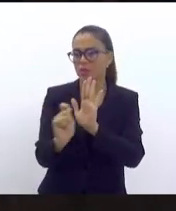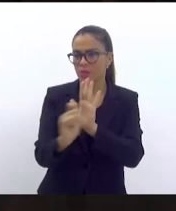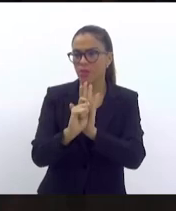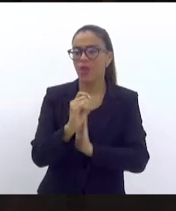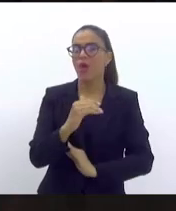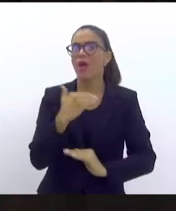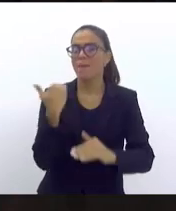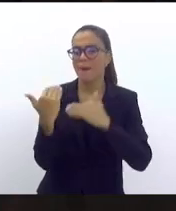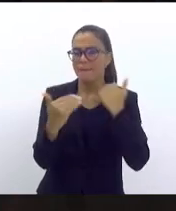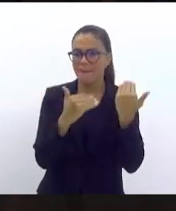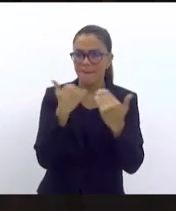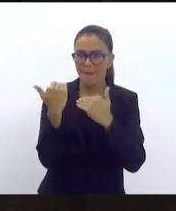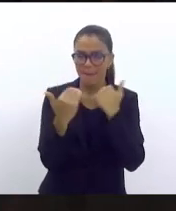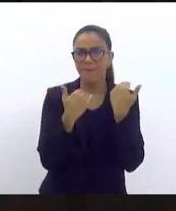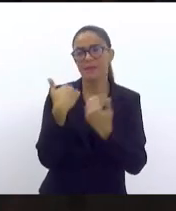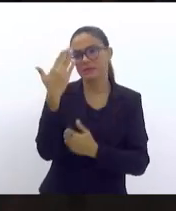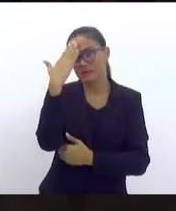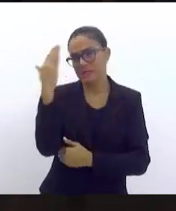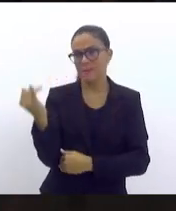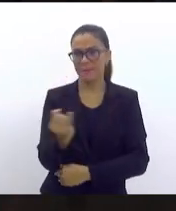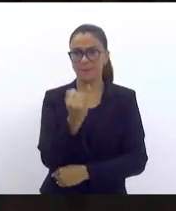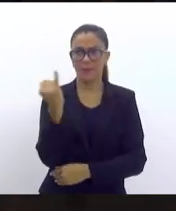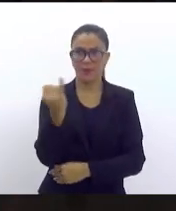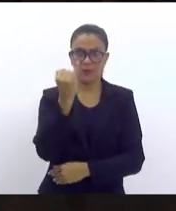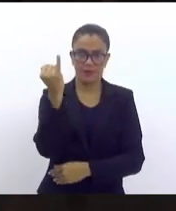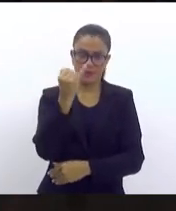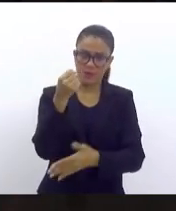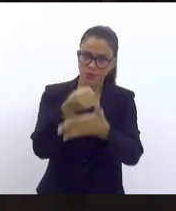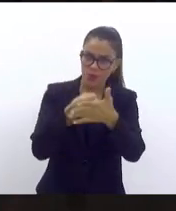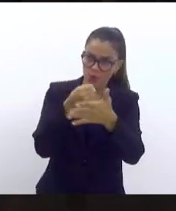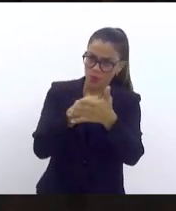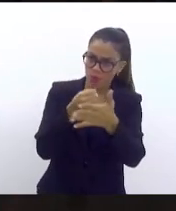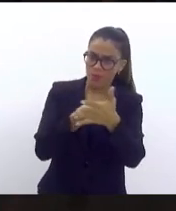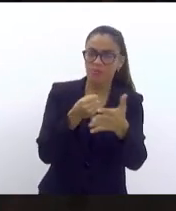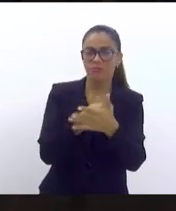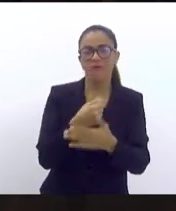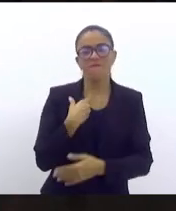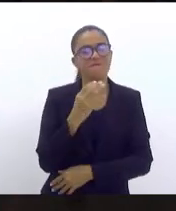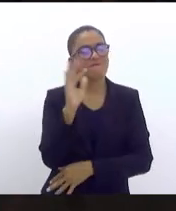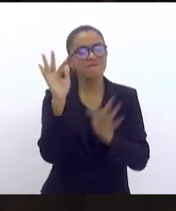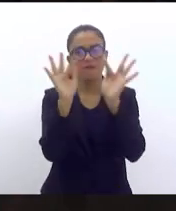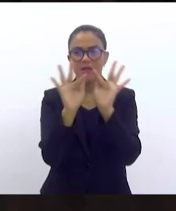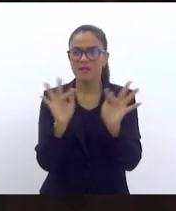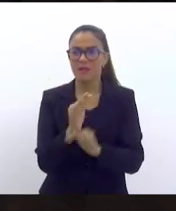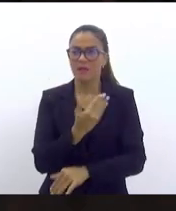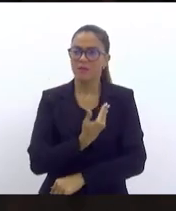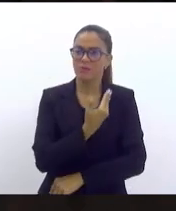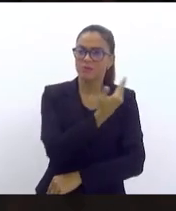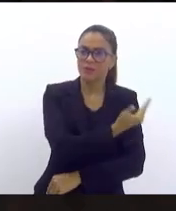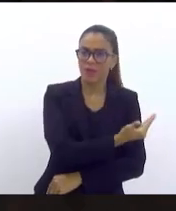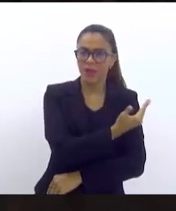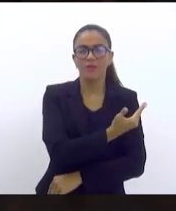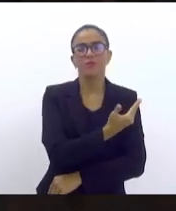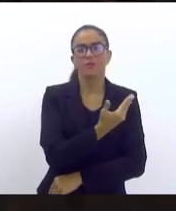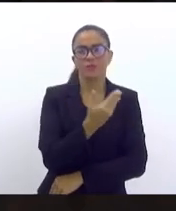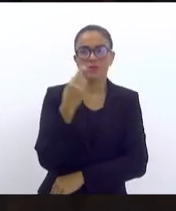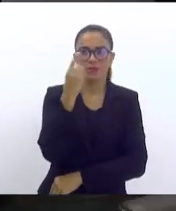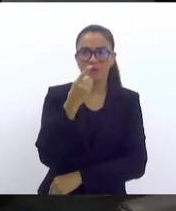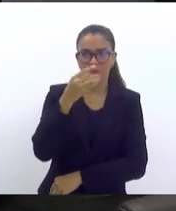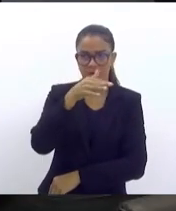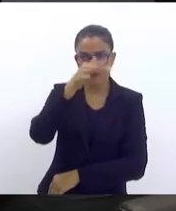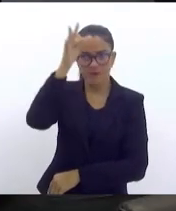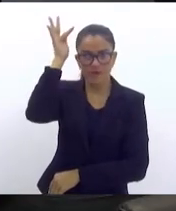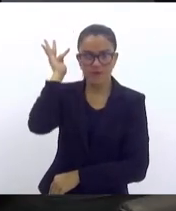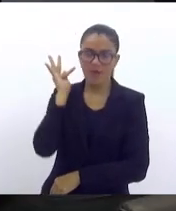isso sabem da importância do combate Fico muito feliz de estar ao lado do deputado Fred Pacheco que é um precursor junto com hoje